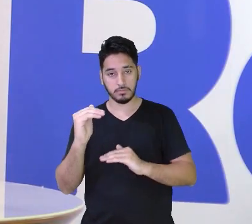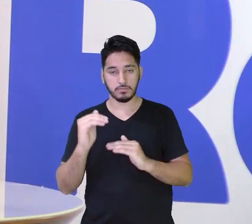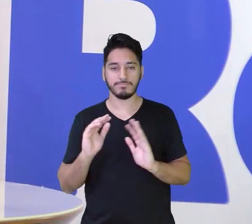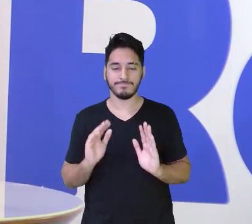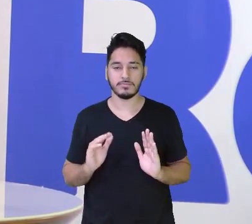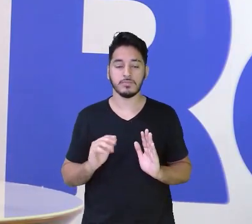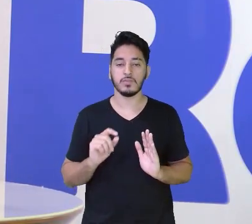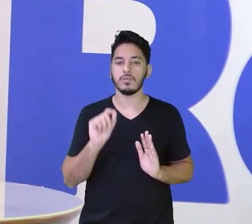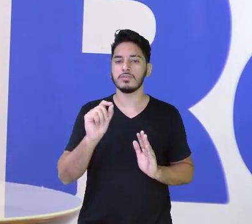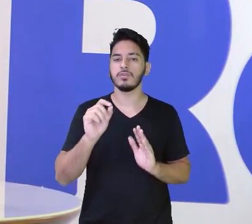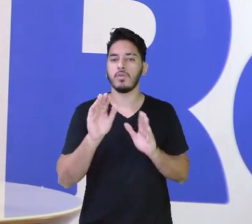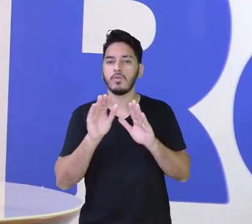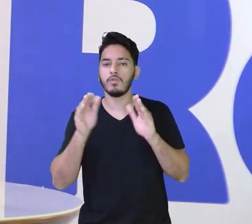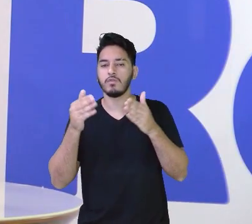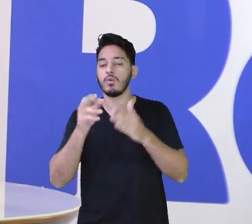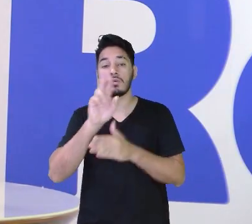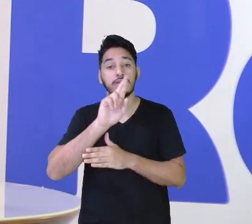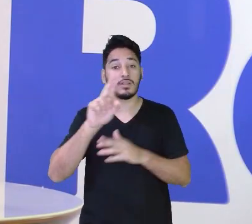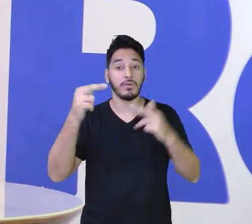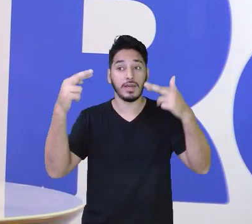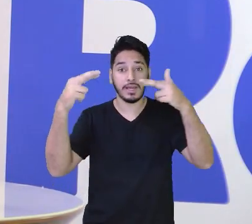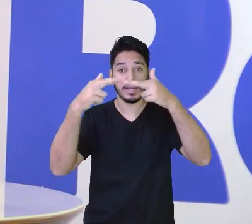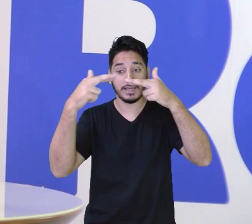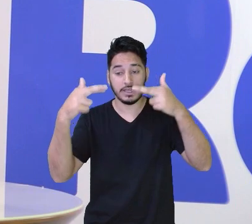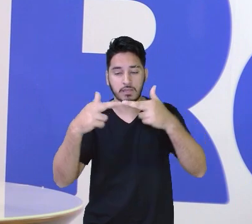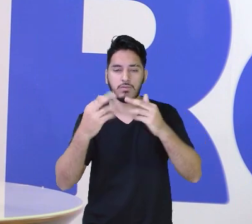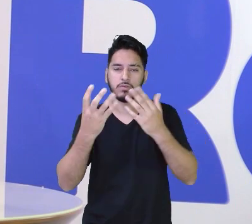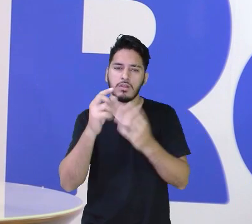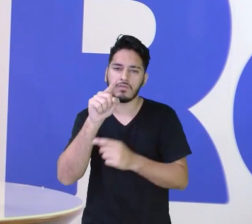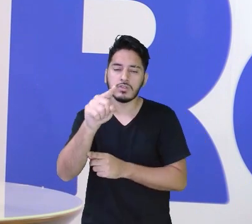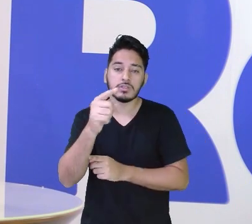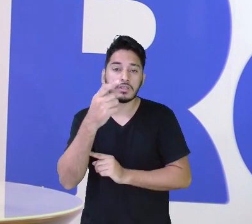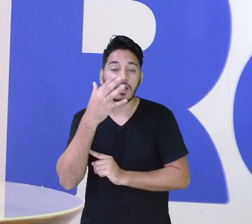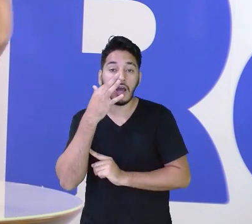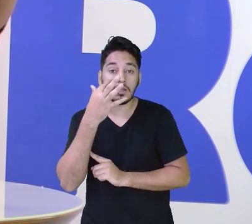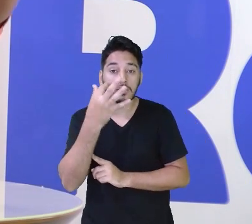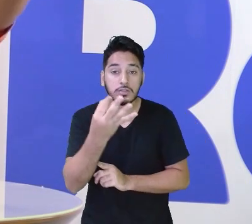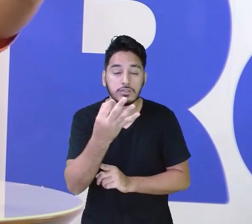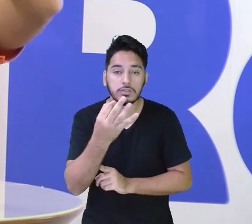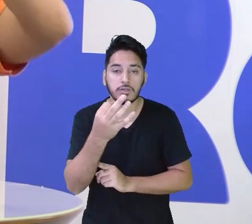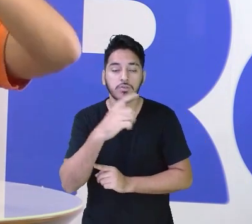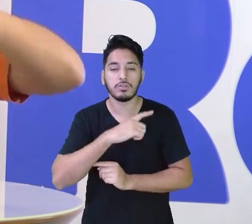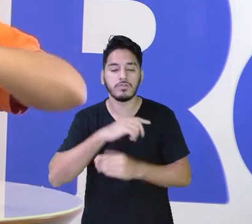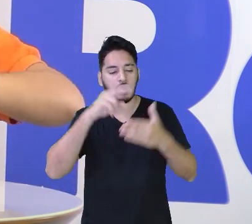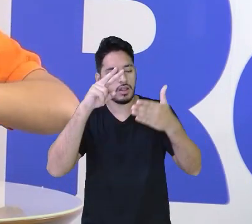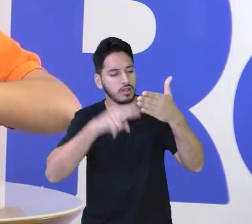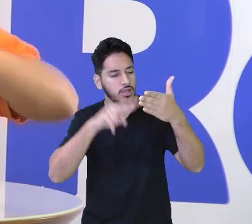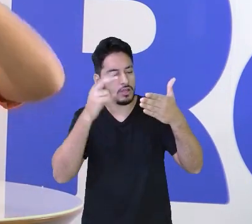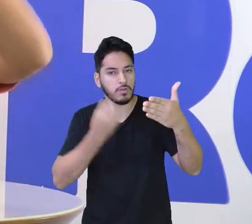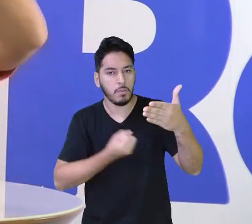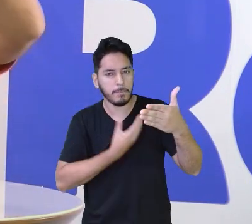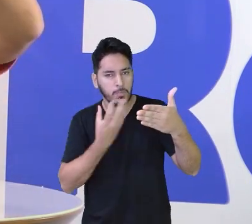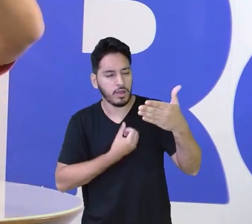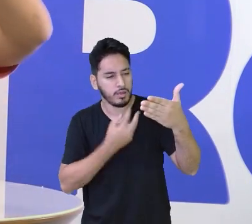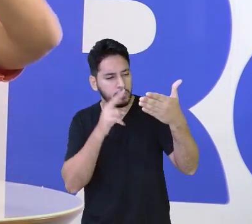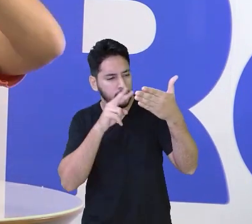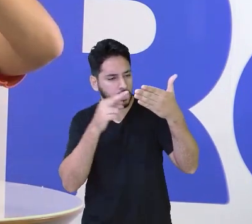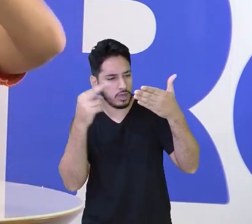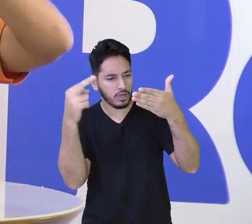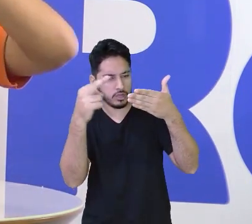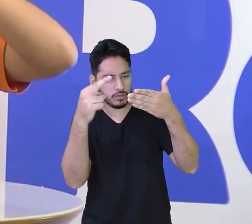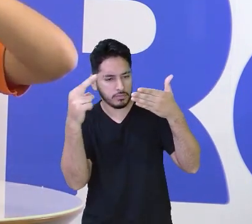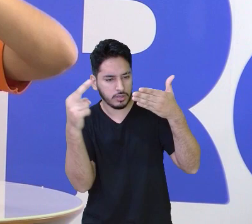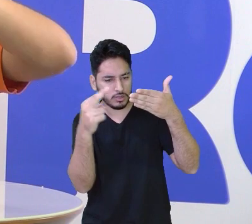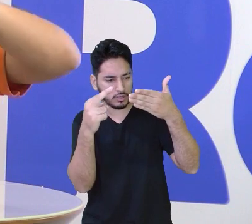Claro, o foco não é rima, mas eu quero que vocês fiquem atentos a isso. Quando estiverem lendo o poema, as rimas